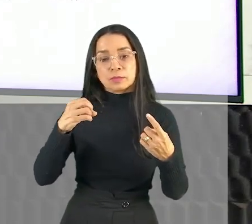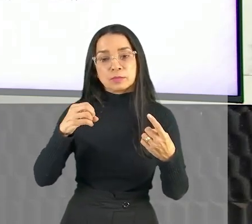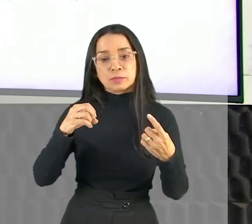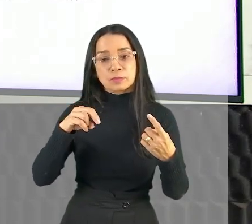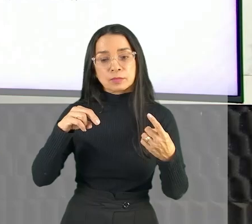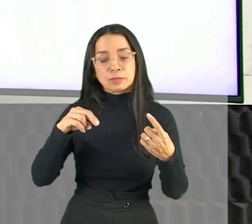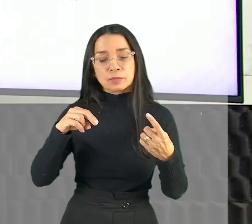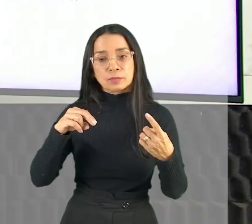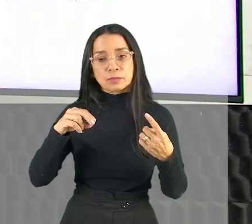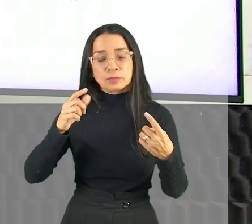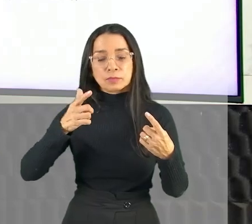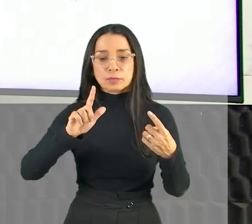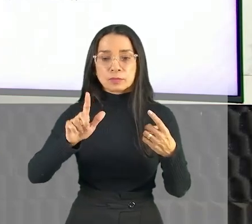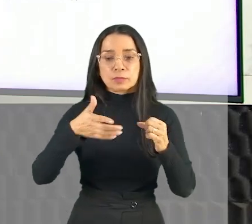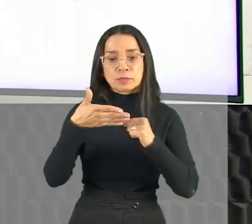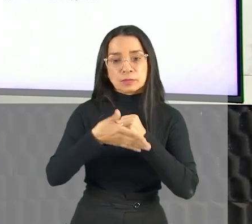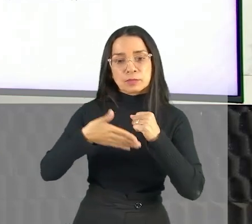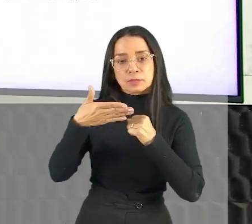certo?